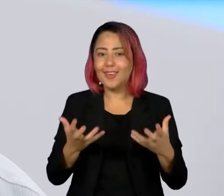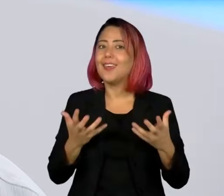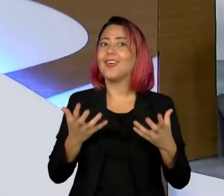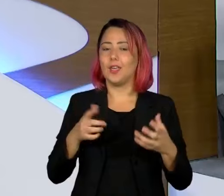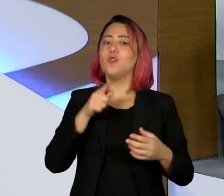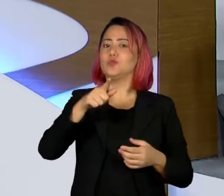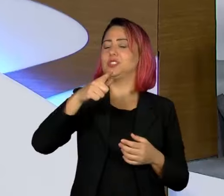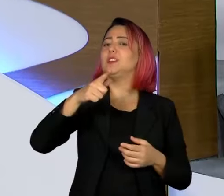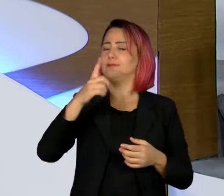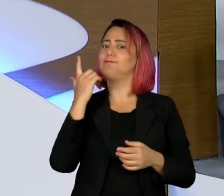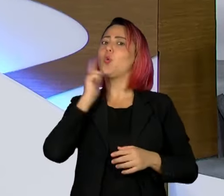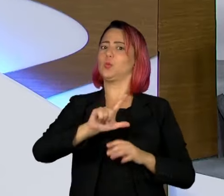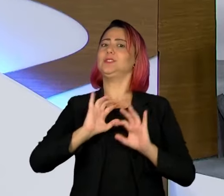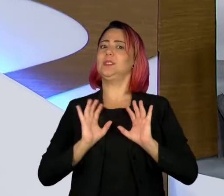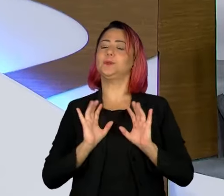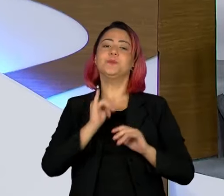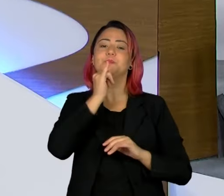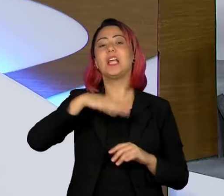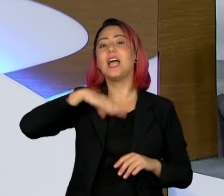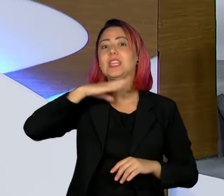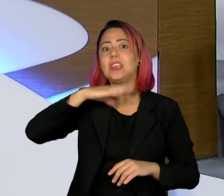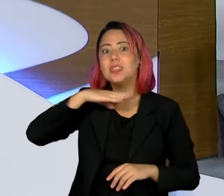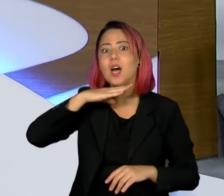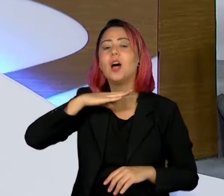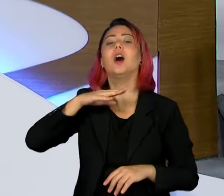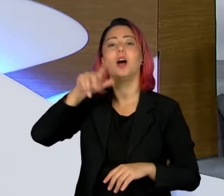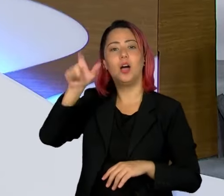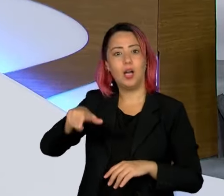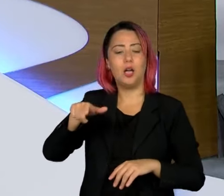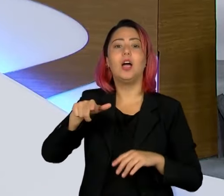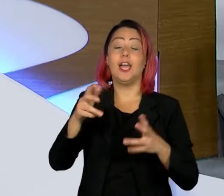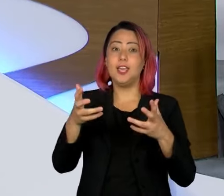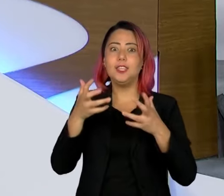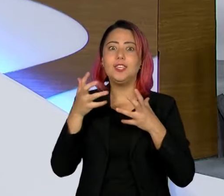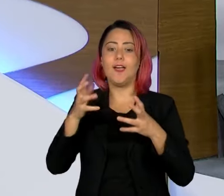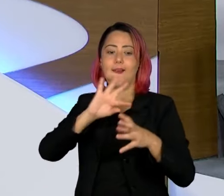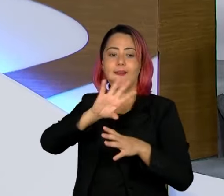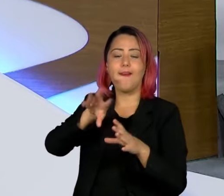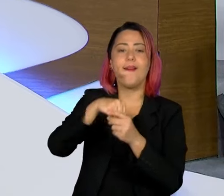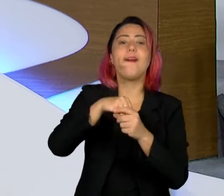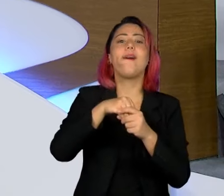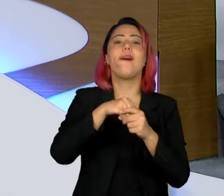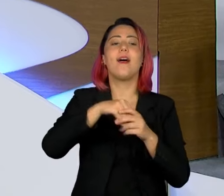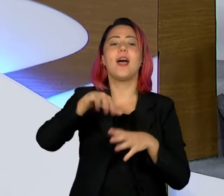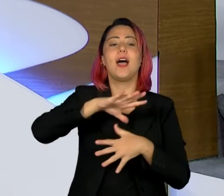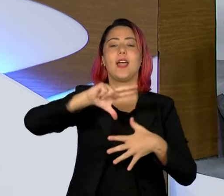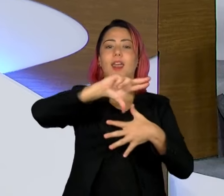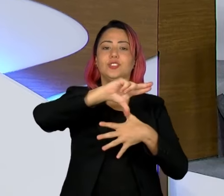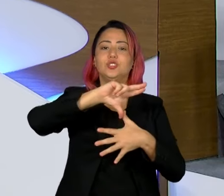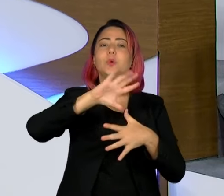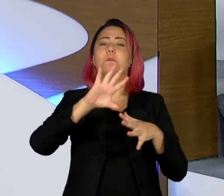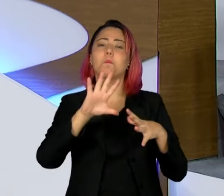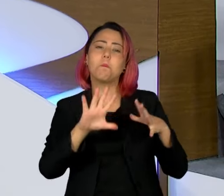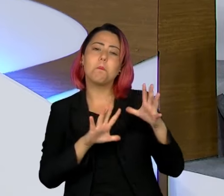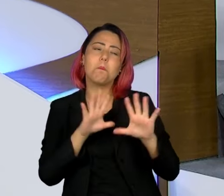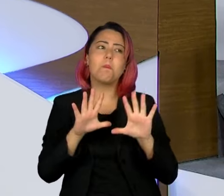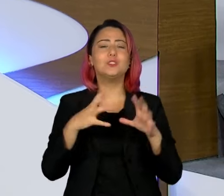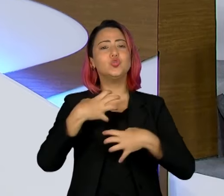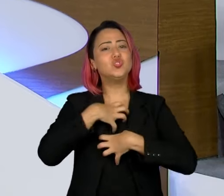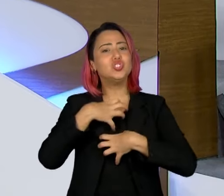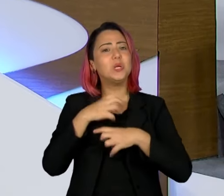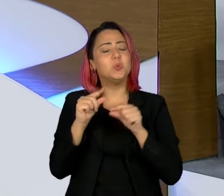nesse mercado. A Anitta é uma grande figura que está querendo se inserir no mercado latino, mas de uma forma